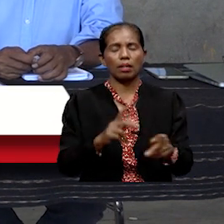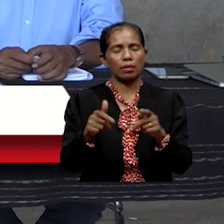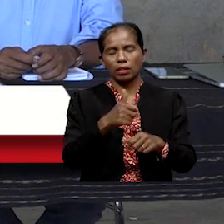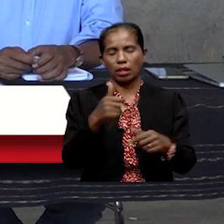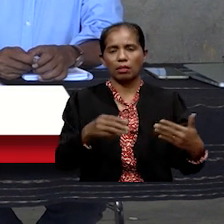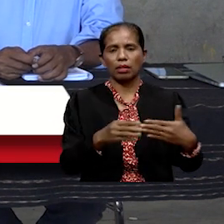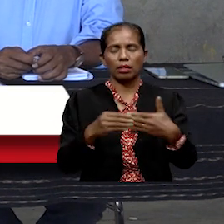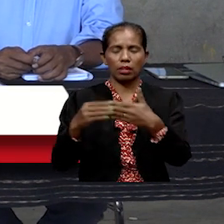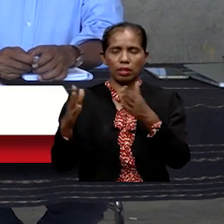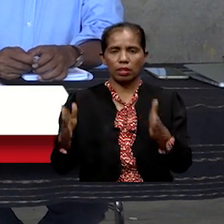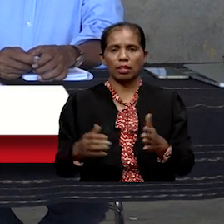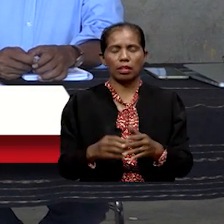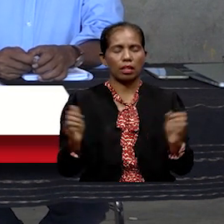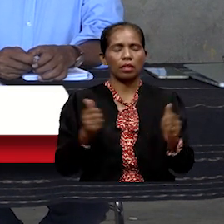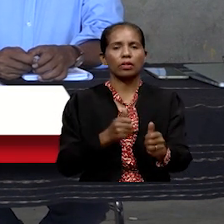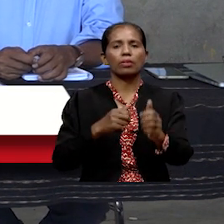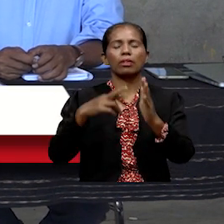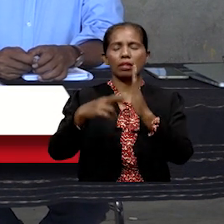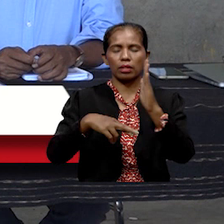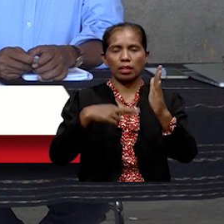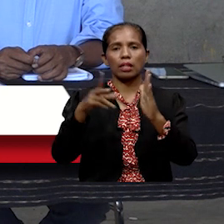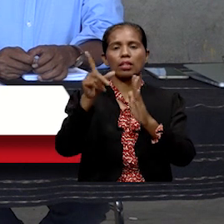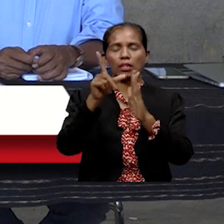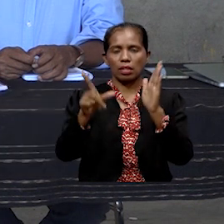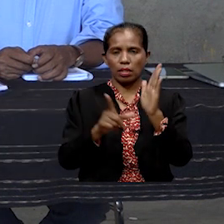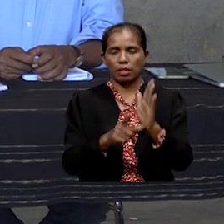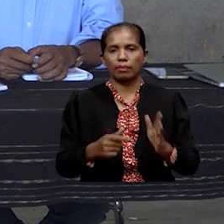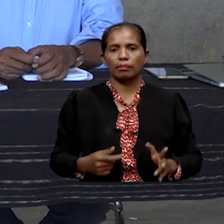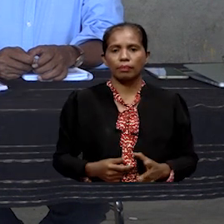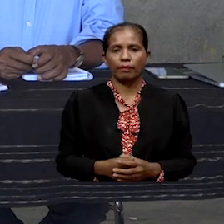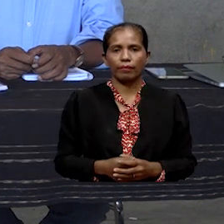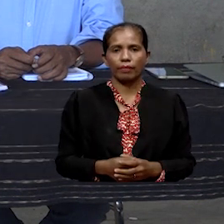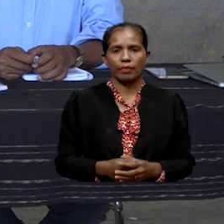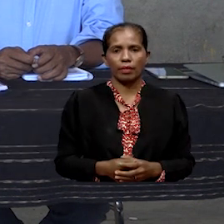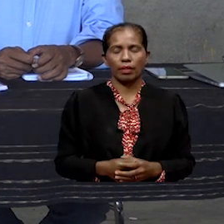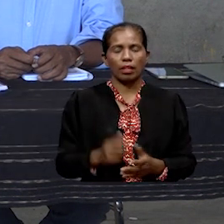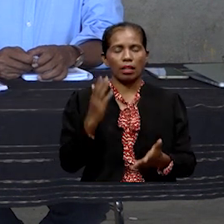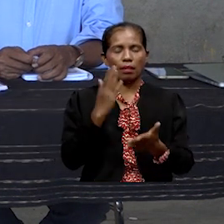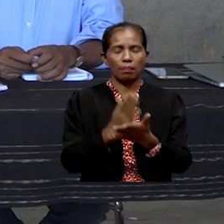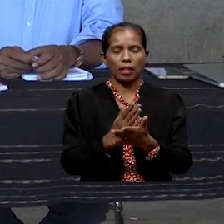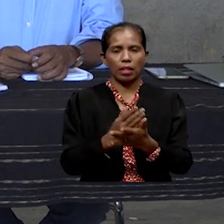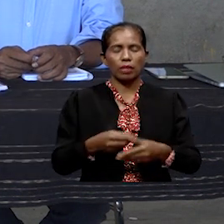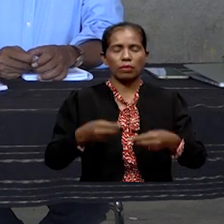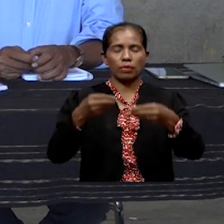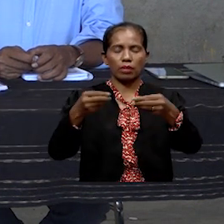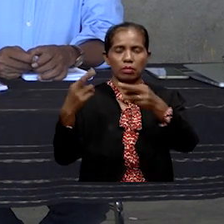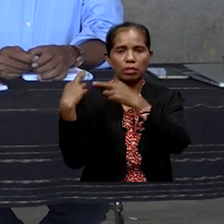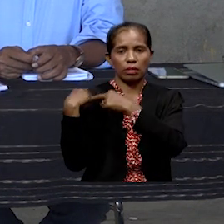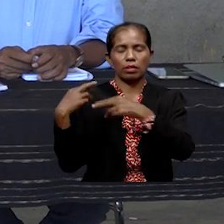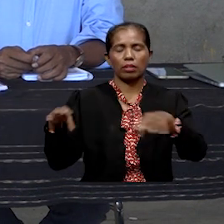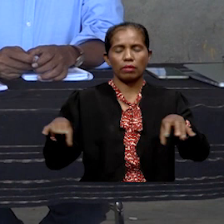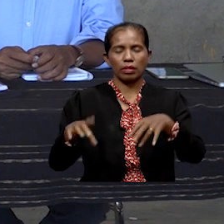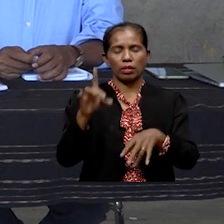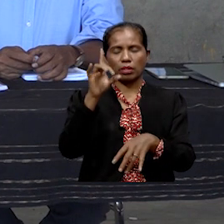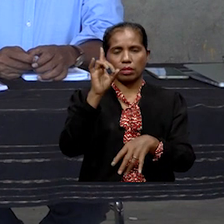Fonte mesa e parlamento la tri regras regimentais. Fala. Impede tomada de posse no governo